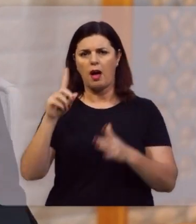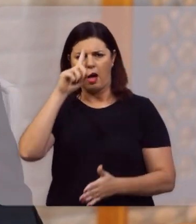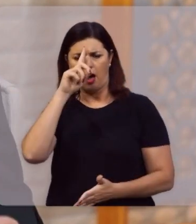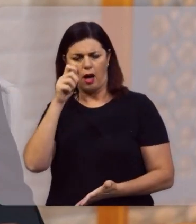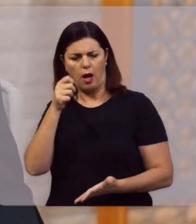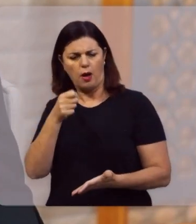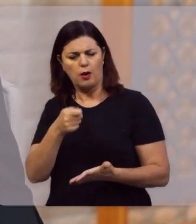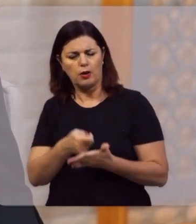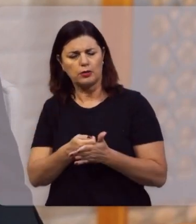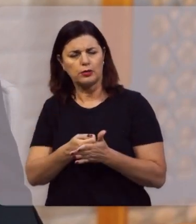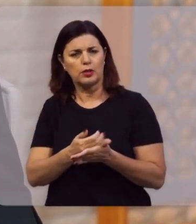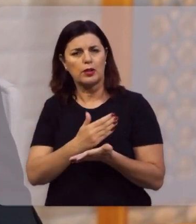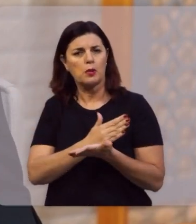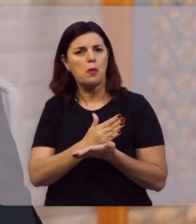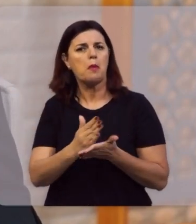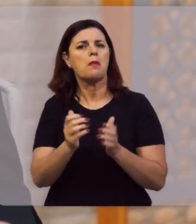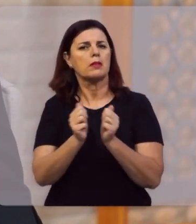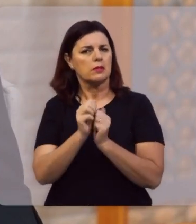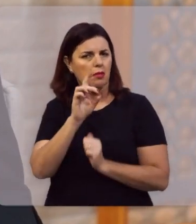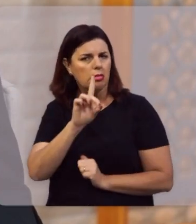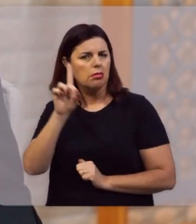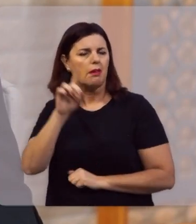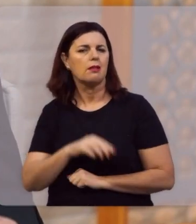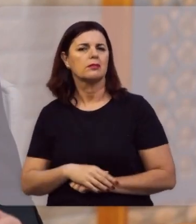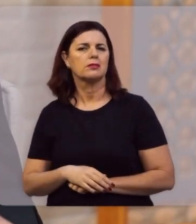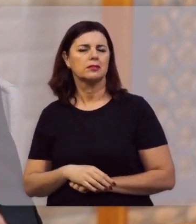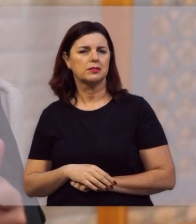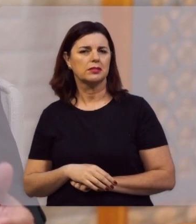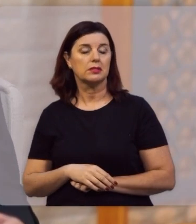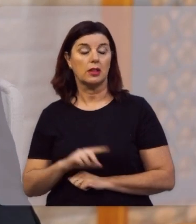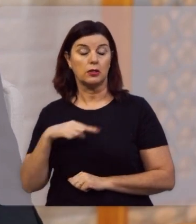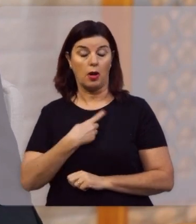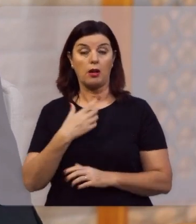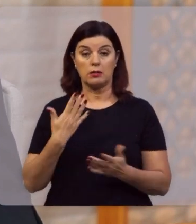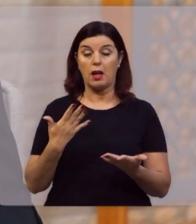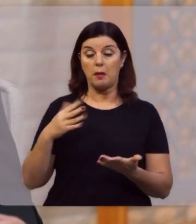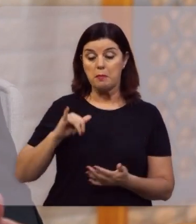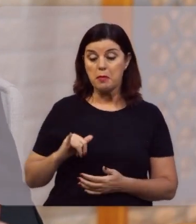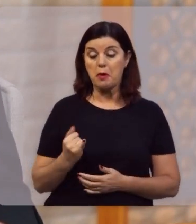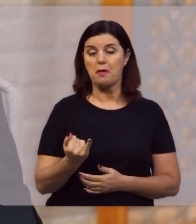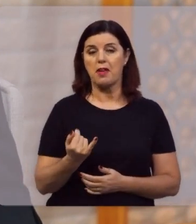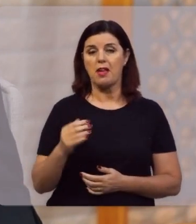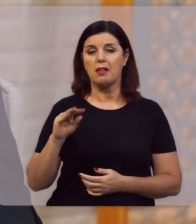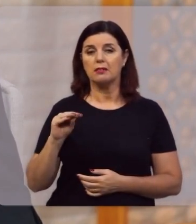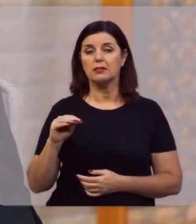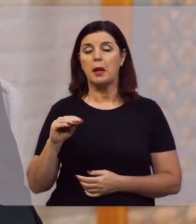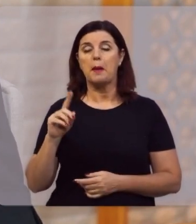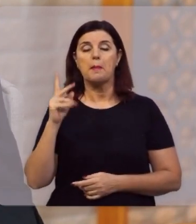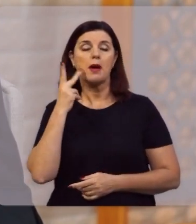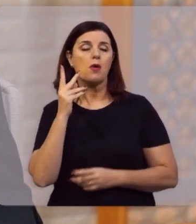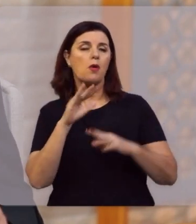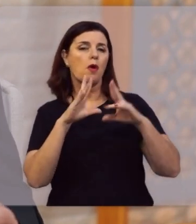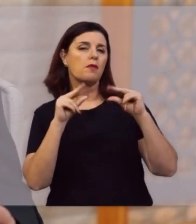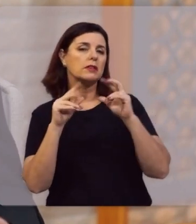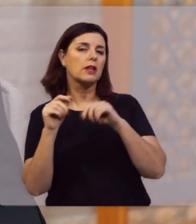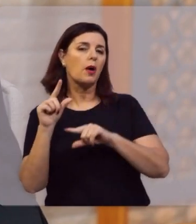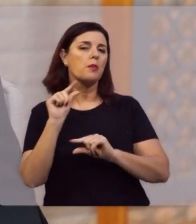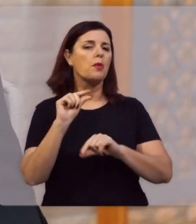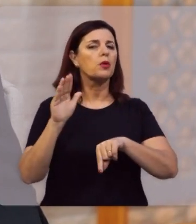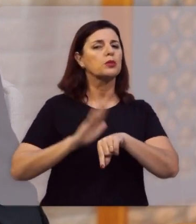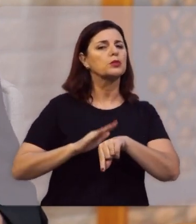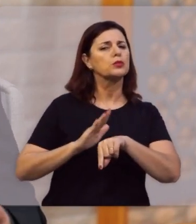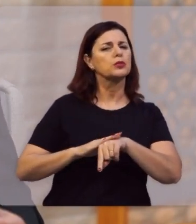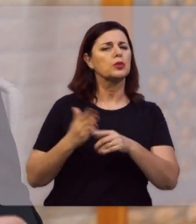autoridades procedem de Deus e nós vamos aproveitar para conversar um pouquinho sobre